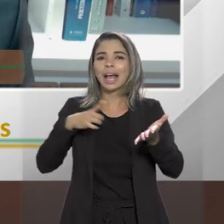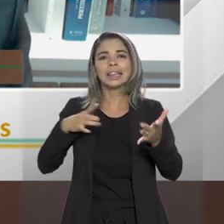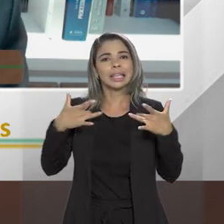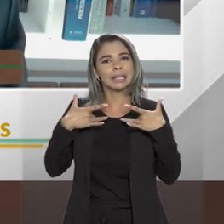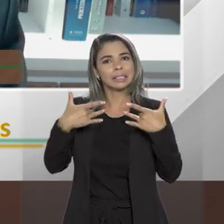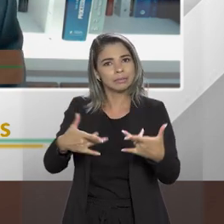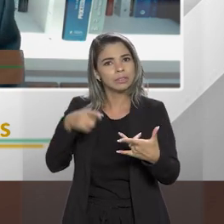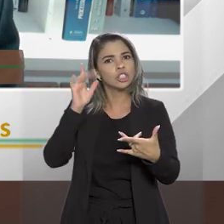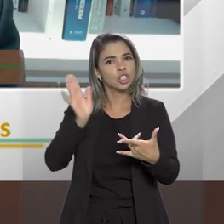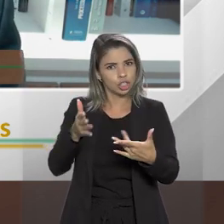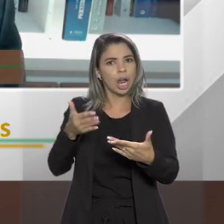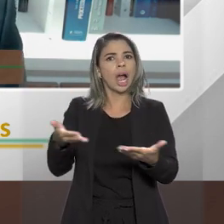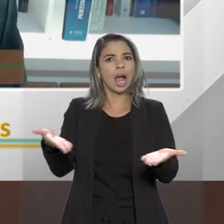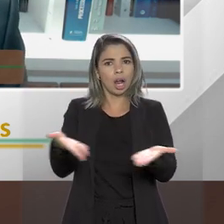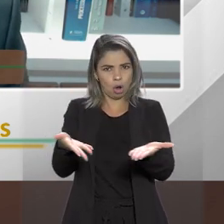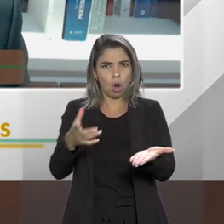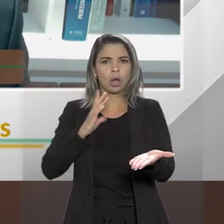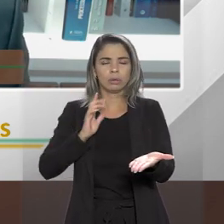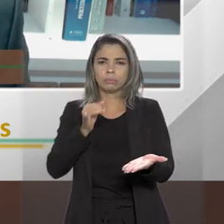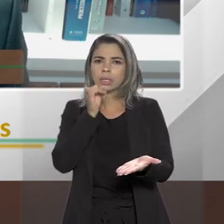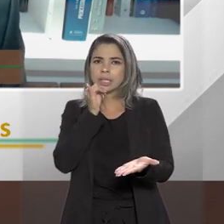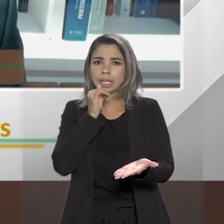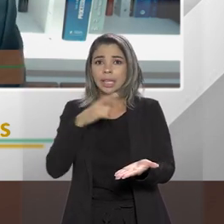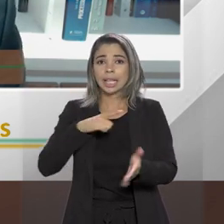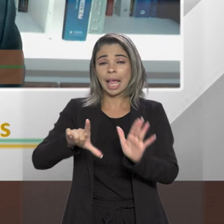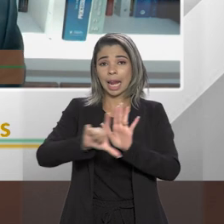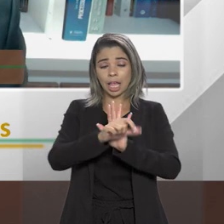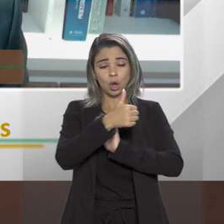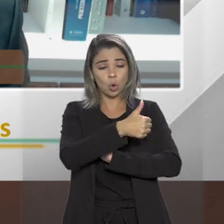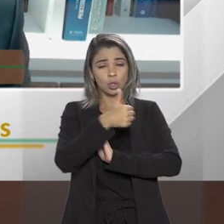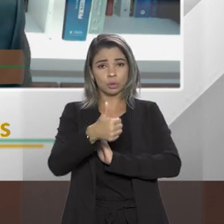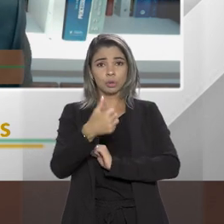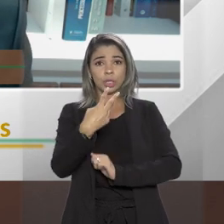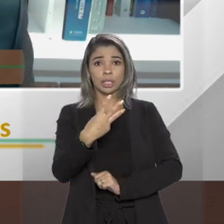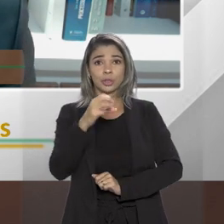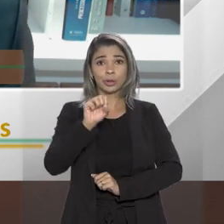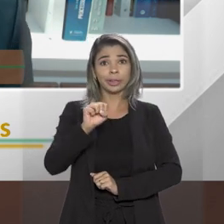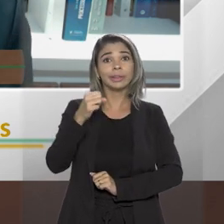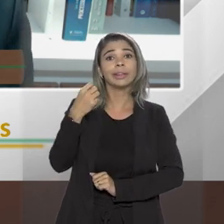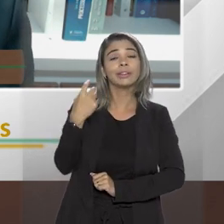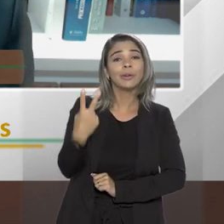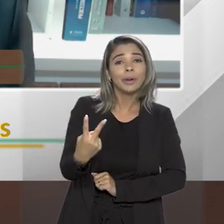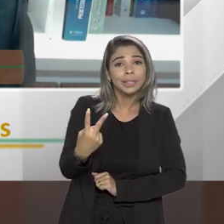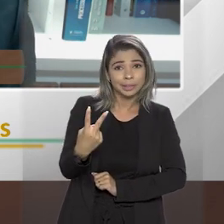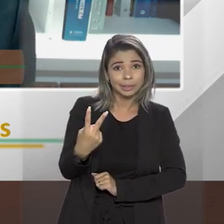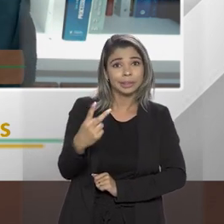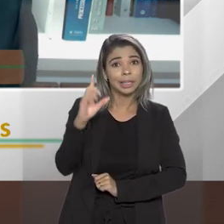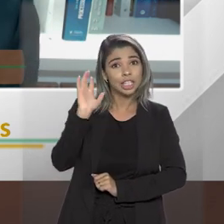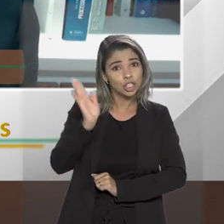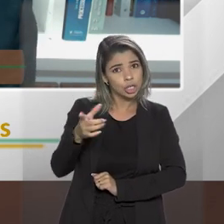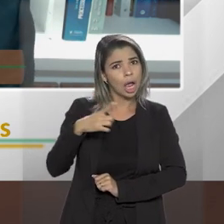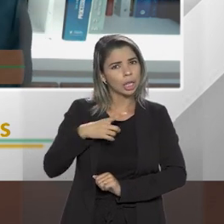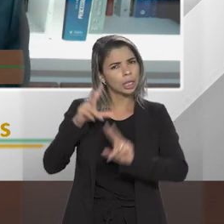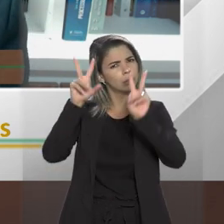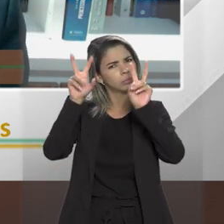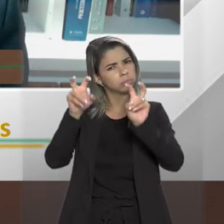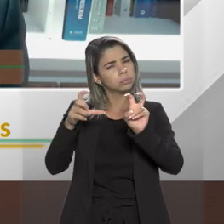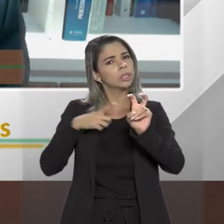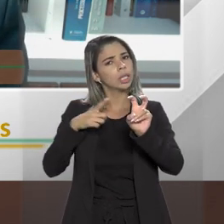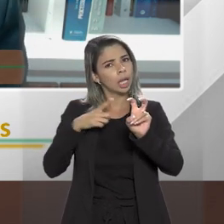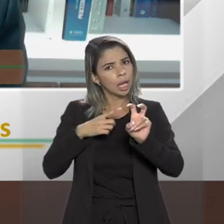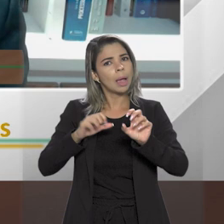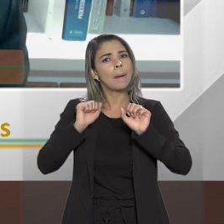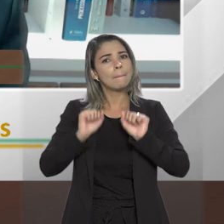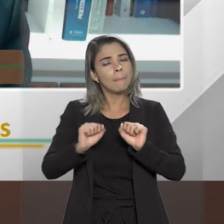algum tempo. Vou dar um outro exemplo. A Lei 11.382, de 2006, já falava da possibilidade da alienação